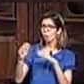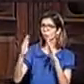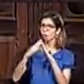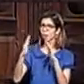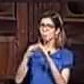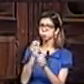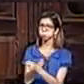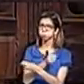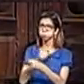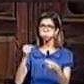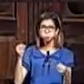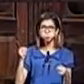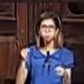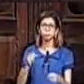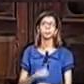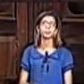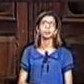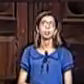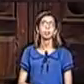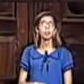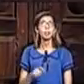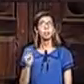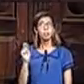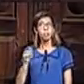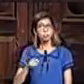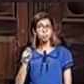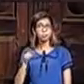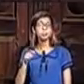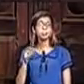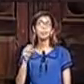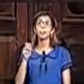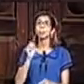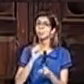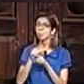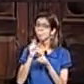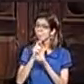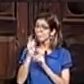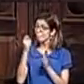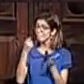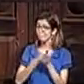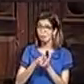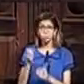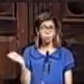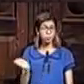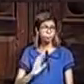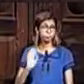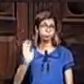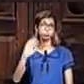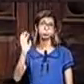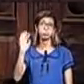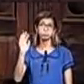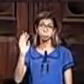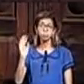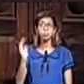quadra, que deve ter um aluguel exorbitante. Eu fiz um pedido de